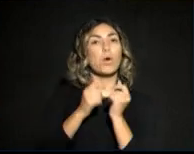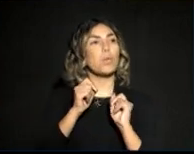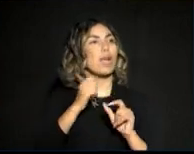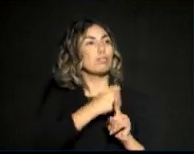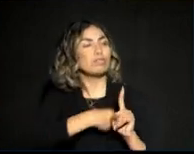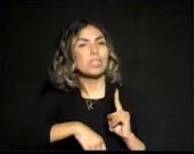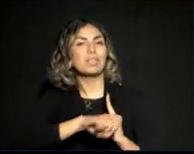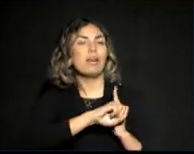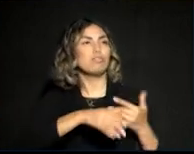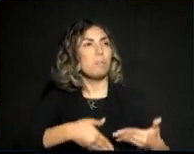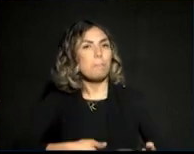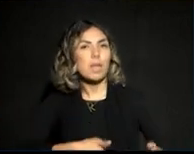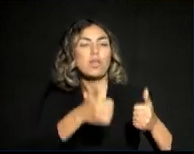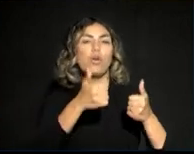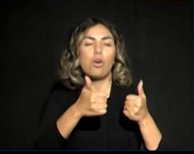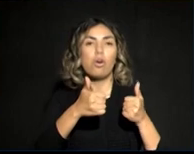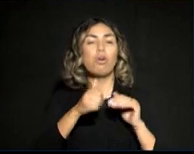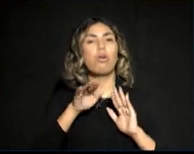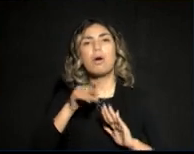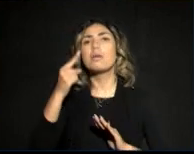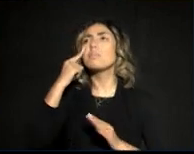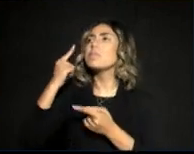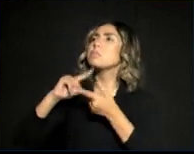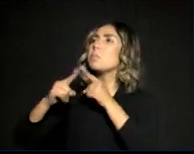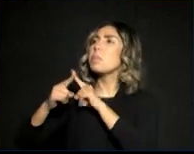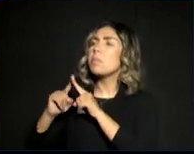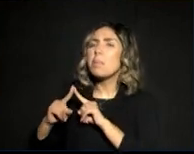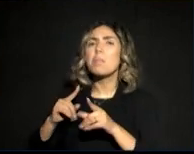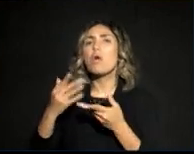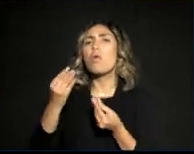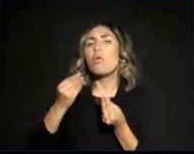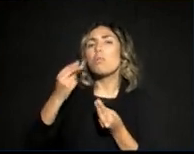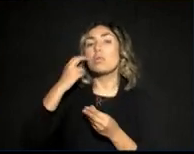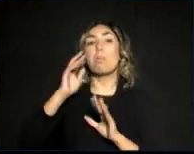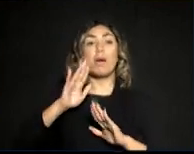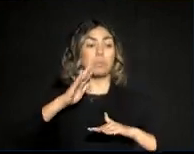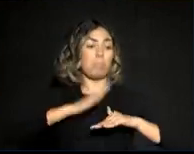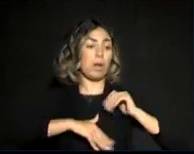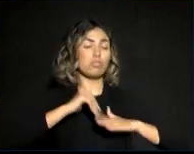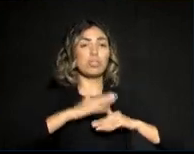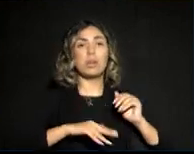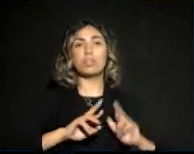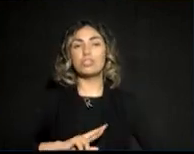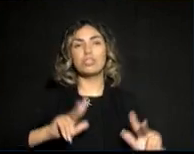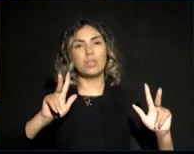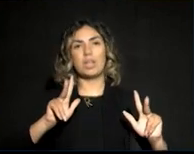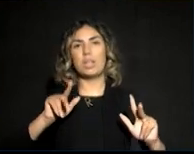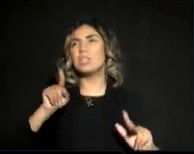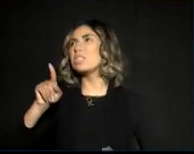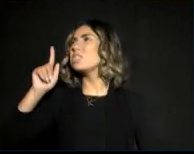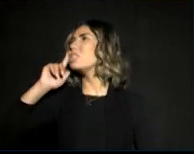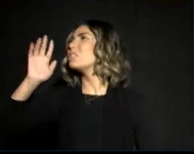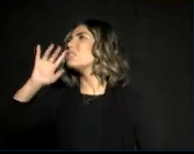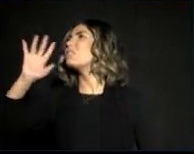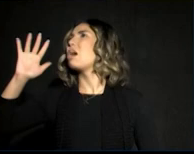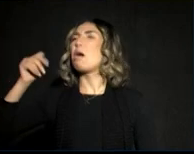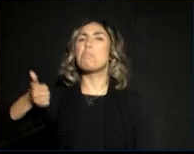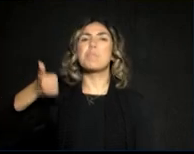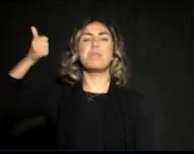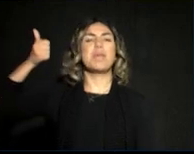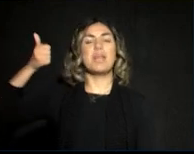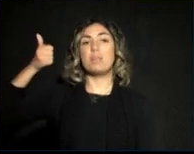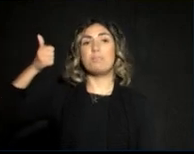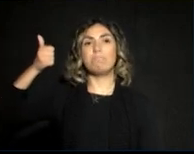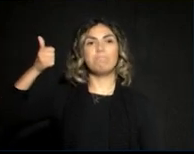Parlamento sim se discutido elogia se discutir pensamento mas o Executivo não E aí você coloca a ideologia na frente de um problema